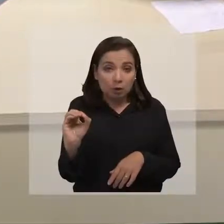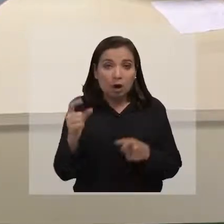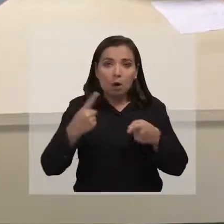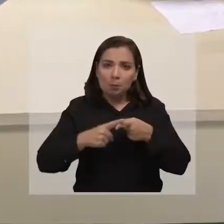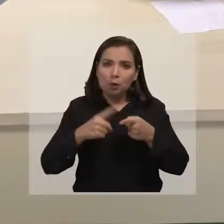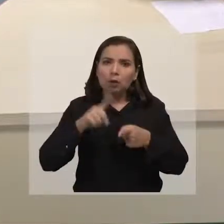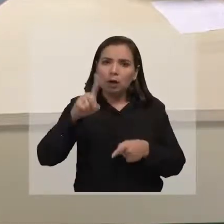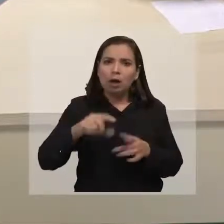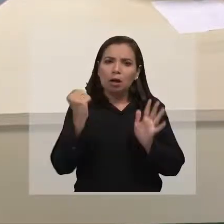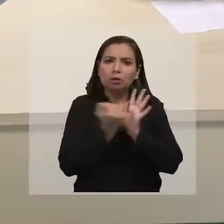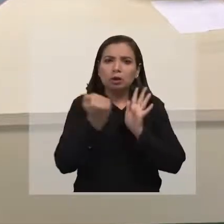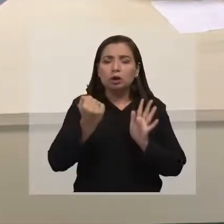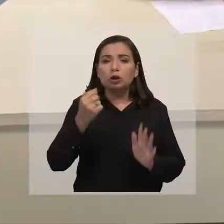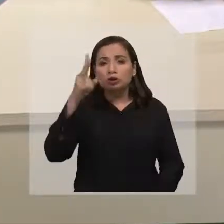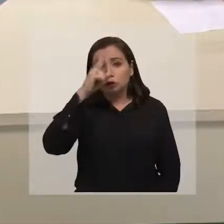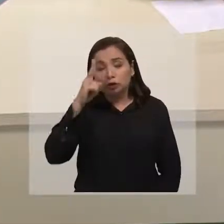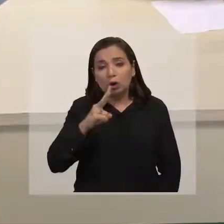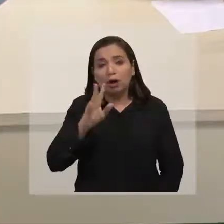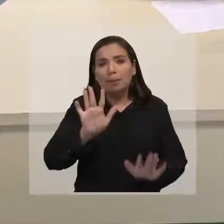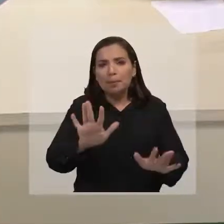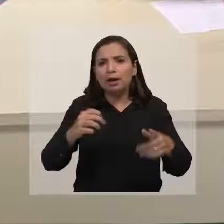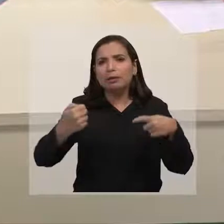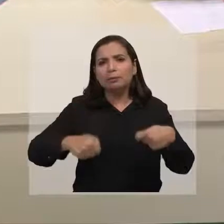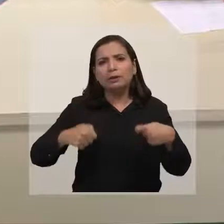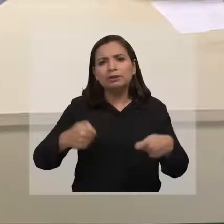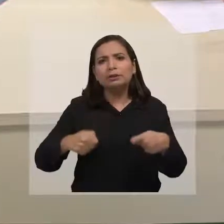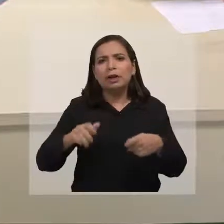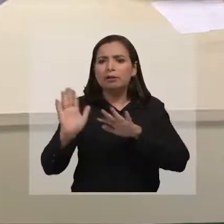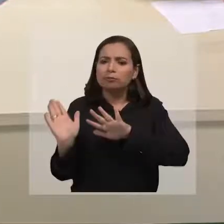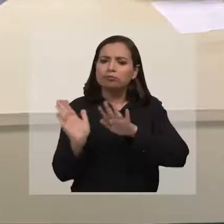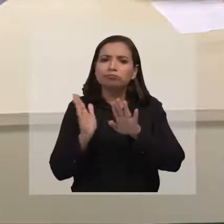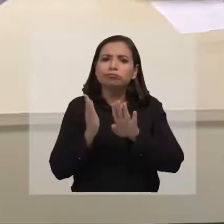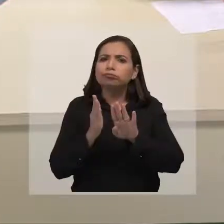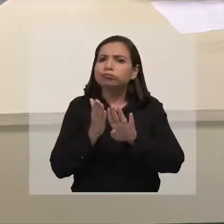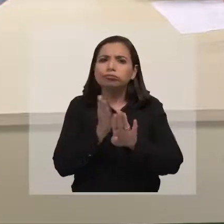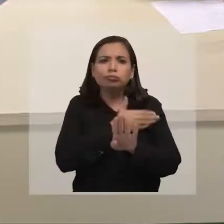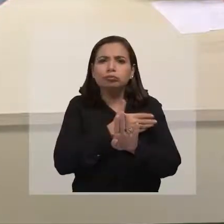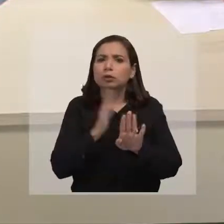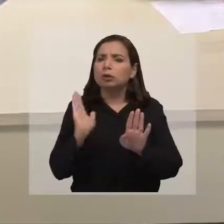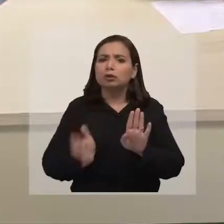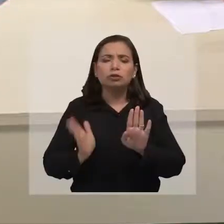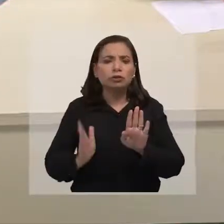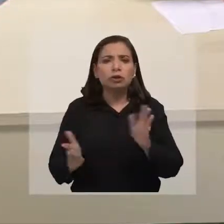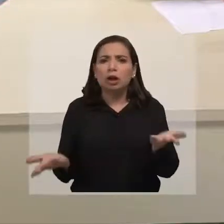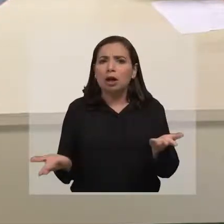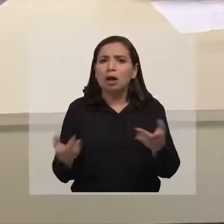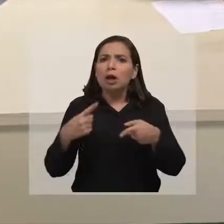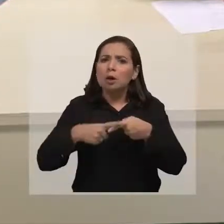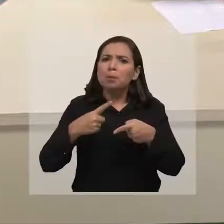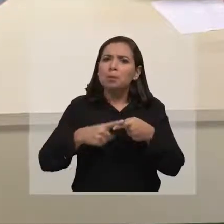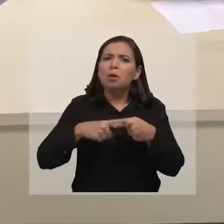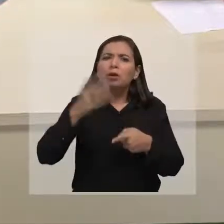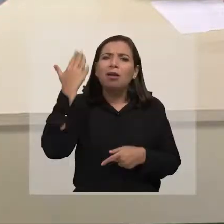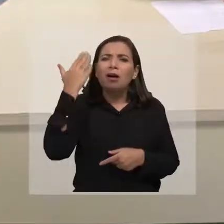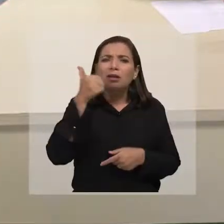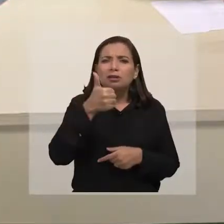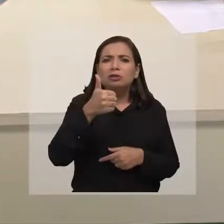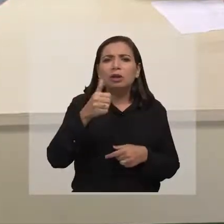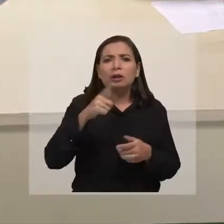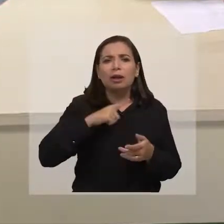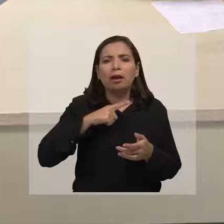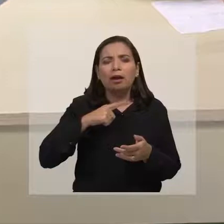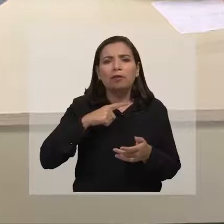essa é uma página da história que devia ter sido virada. Uhum. Hoje já tem gerações e gerações que não sabem nem o que foi o golpe de